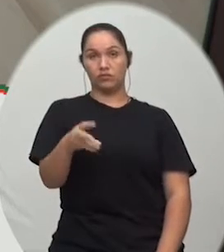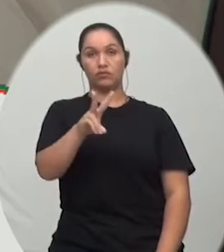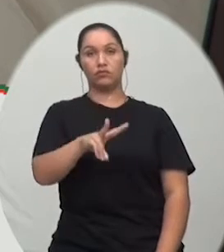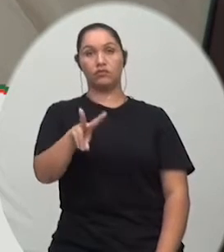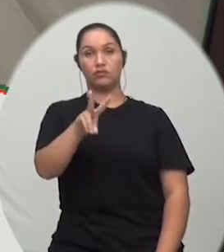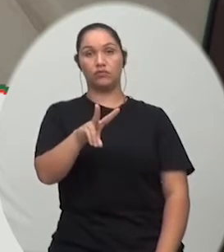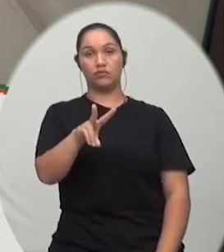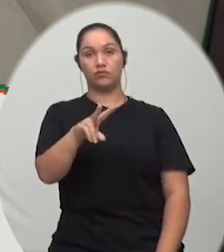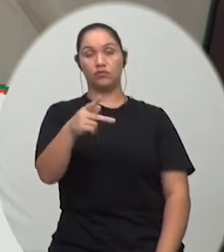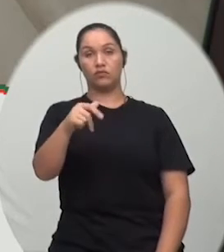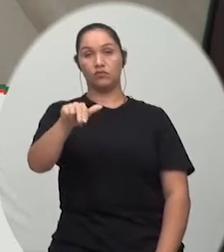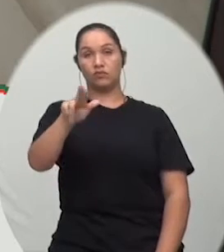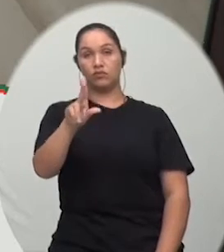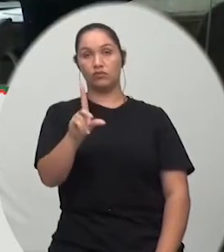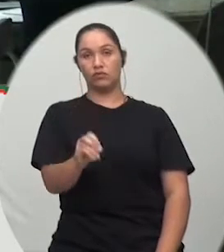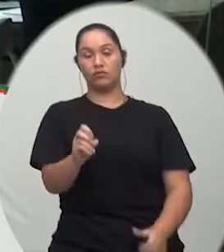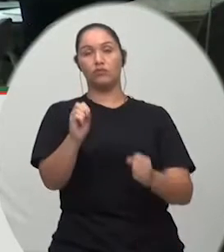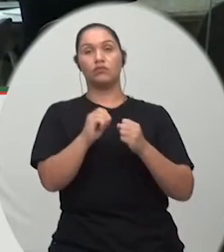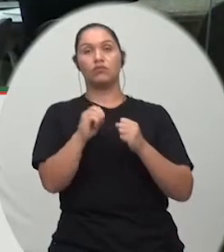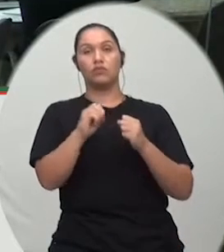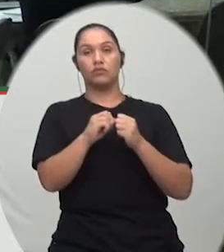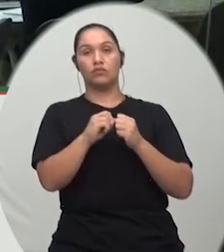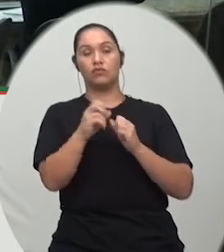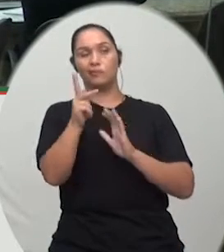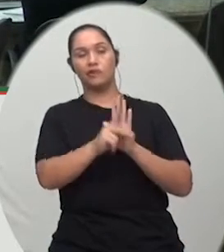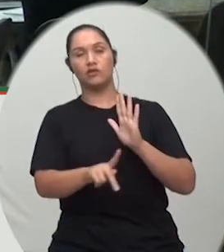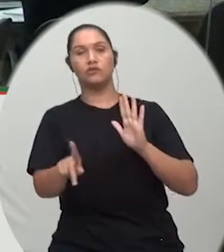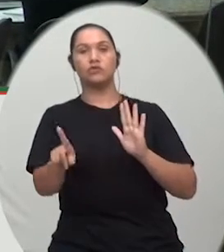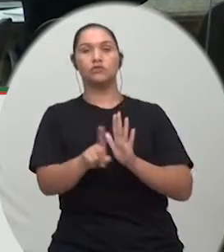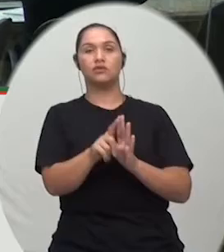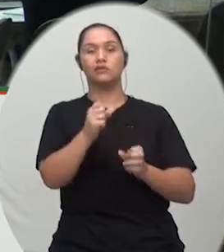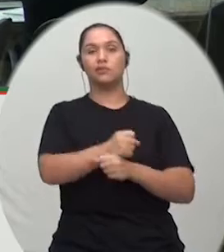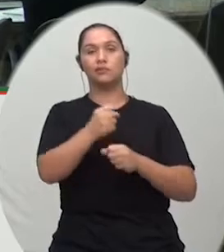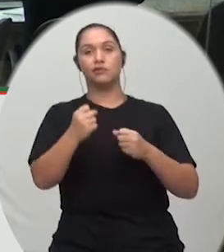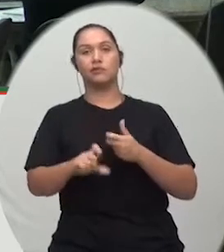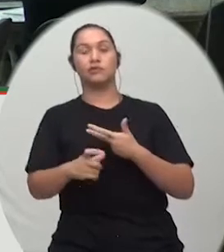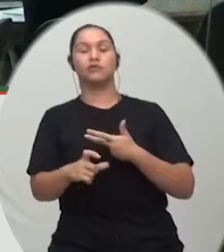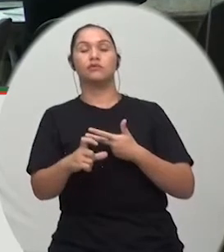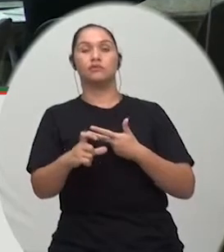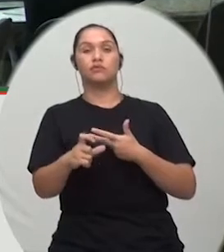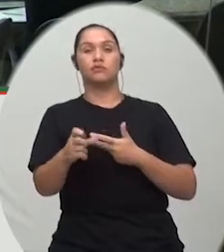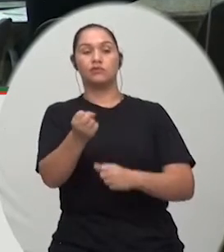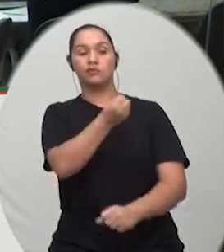do vereador Paulo Ferrarese. Projeto de lei do Executivo PE